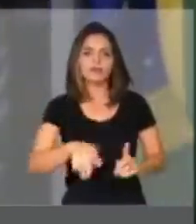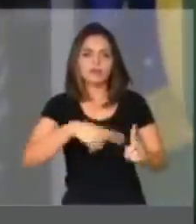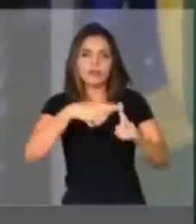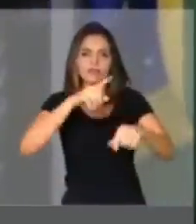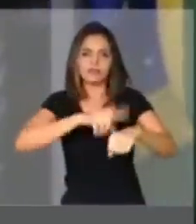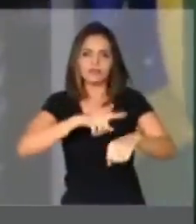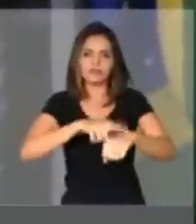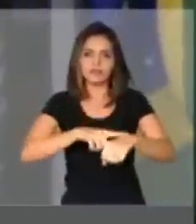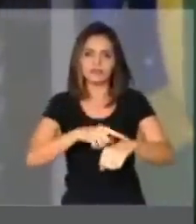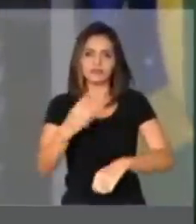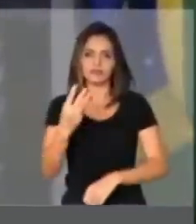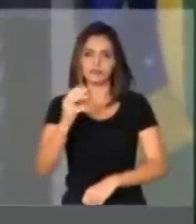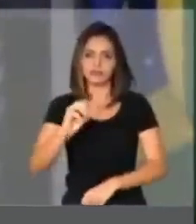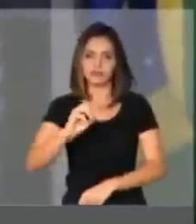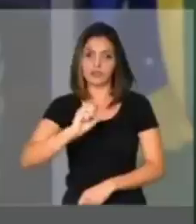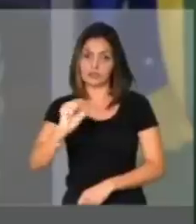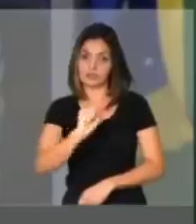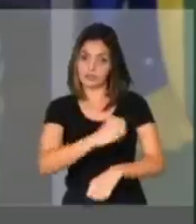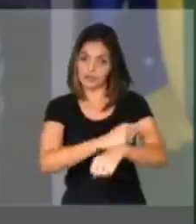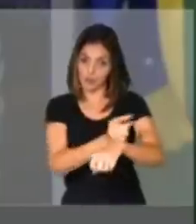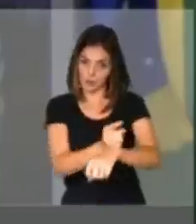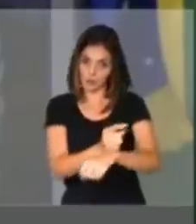presidente.